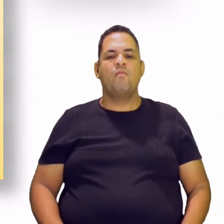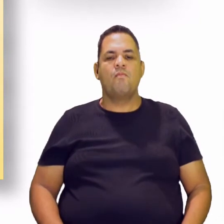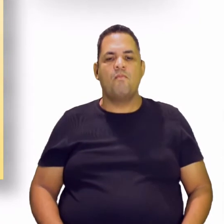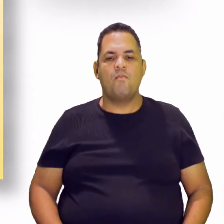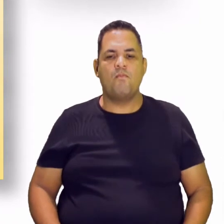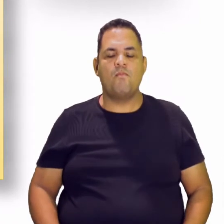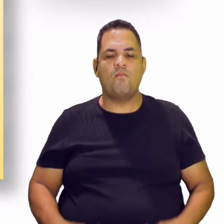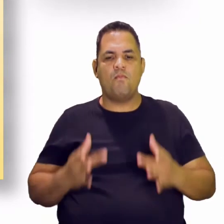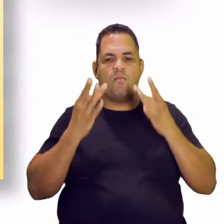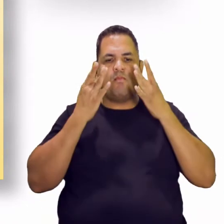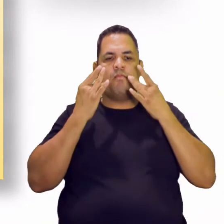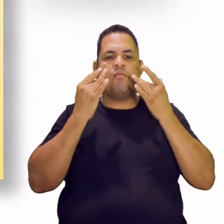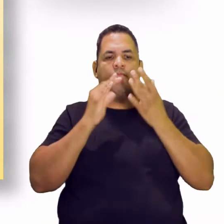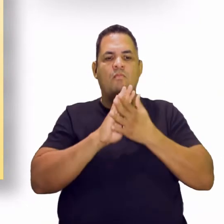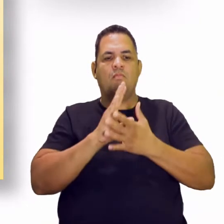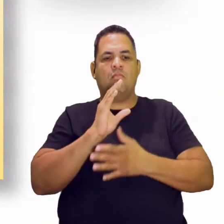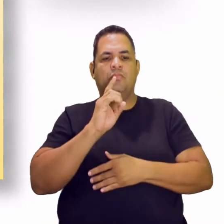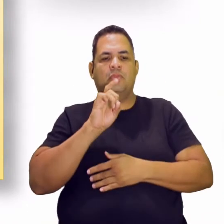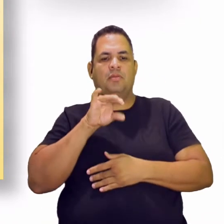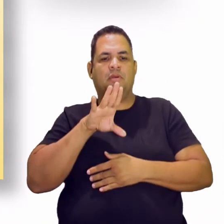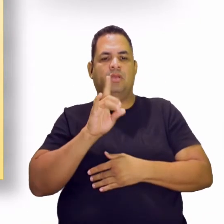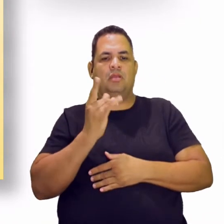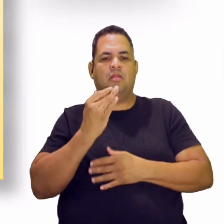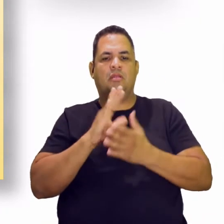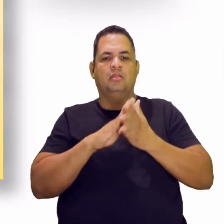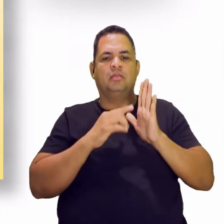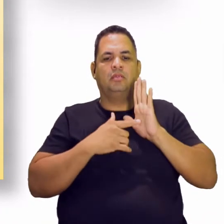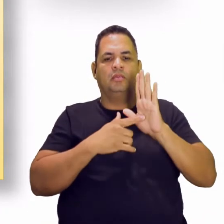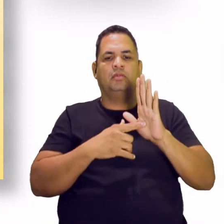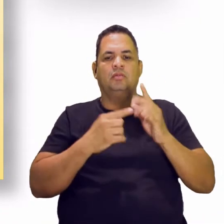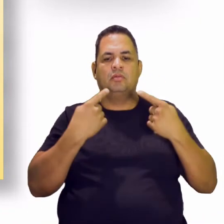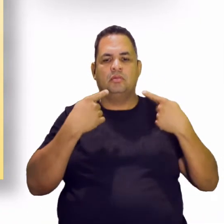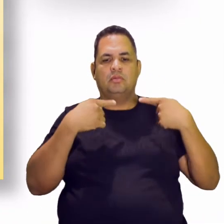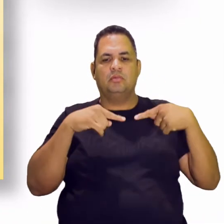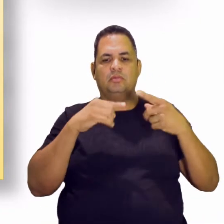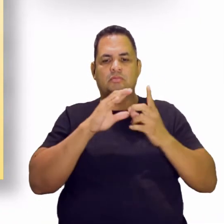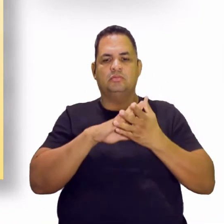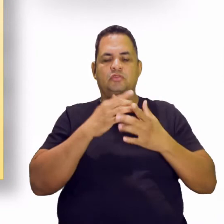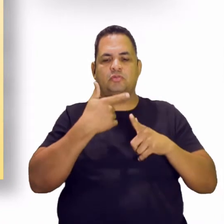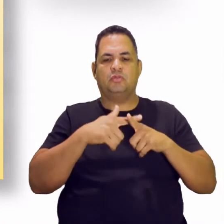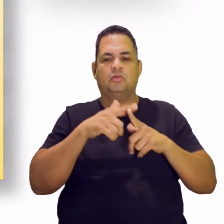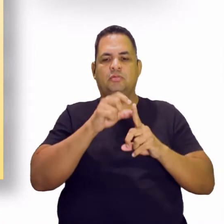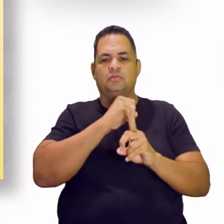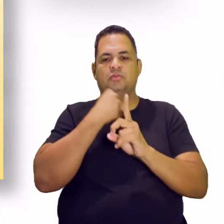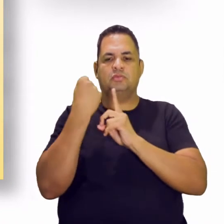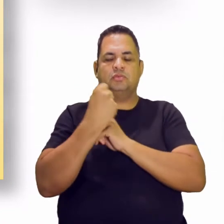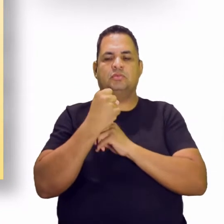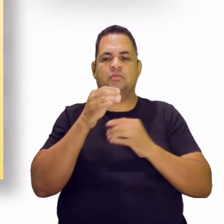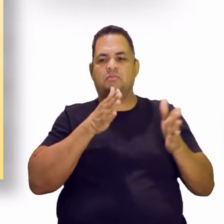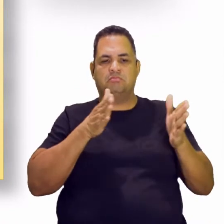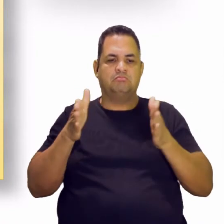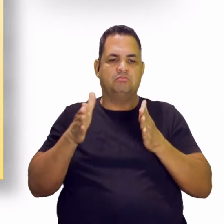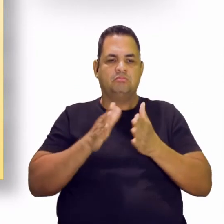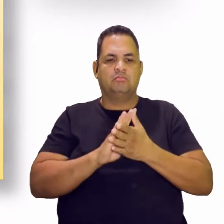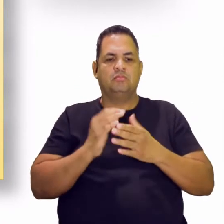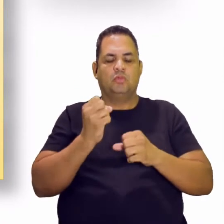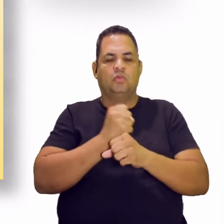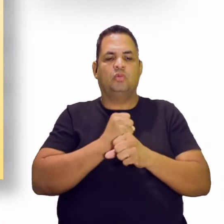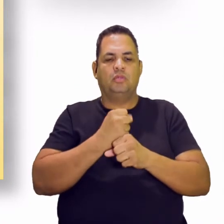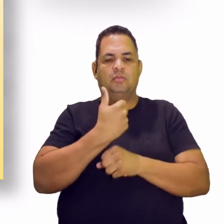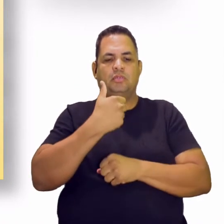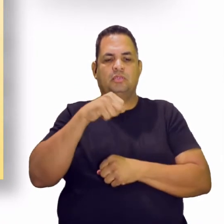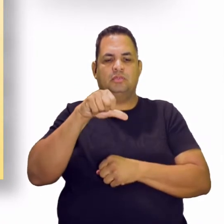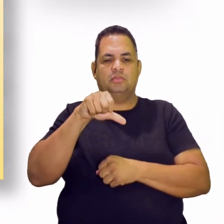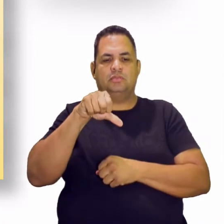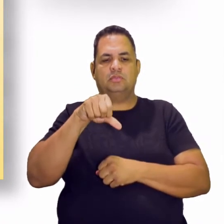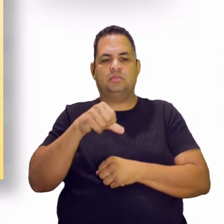teatro do tipo dramalhões, né, e expondo os conflitos sociais da época. Em